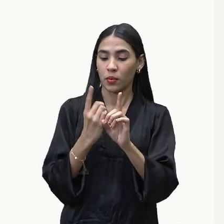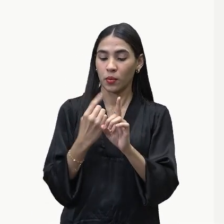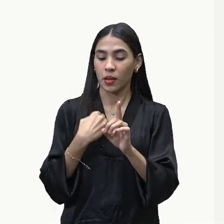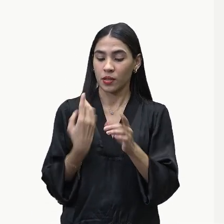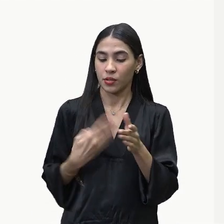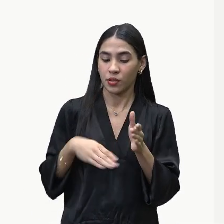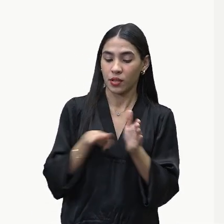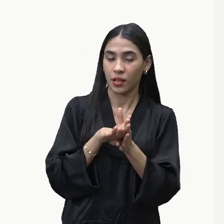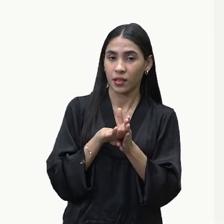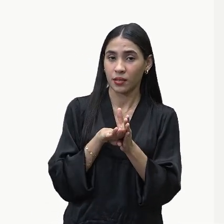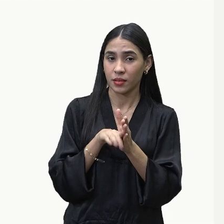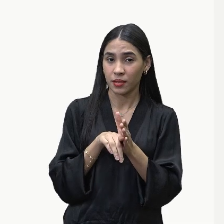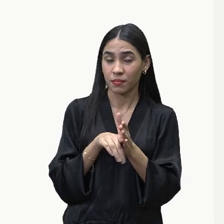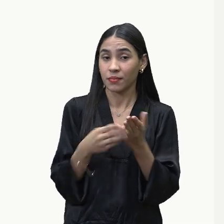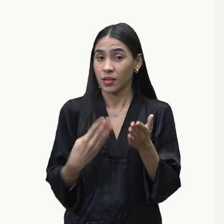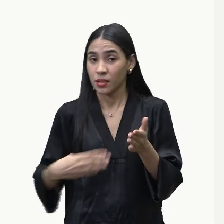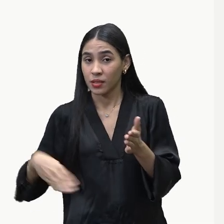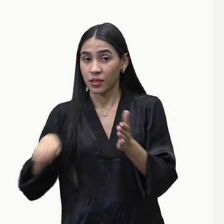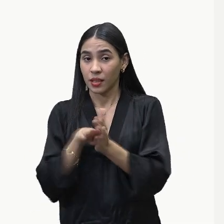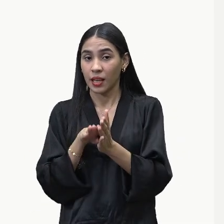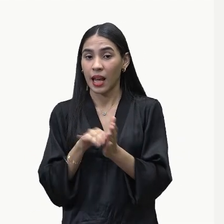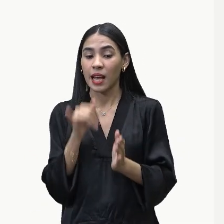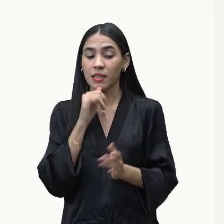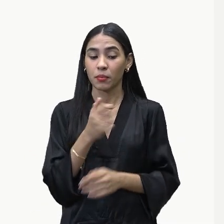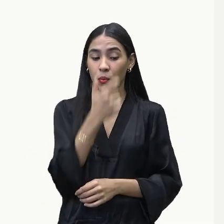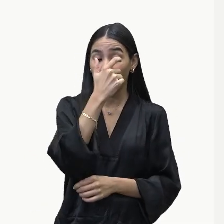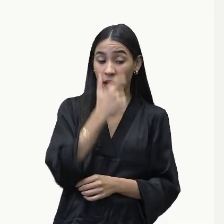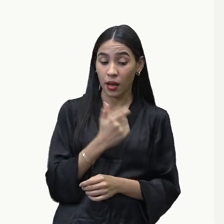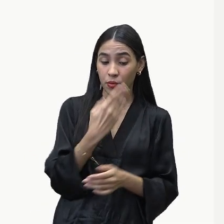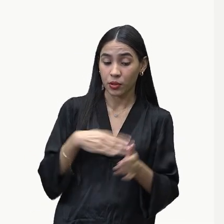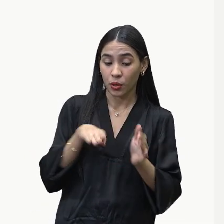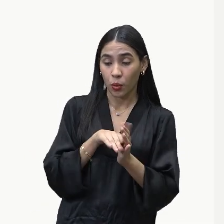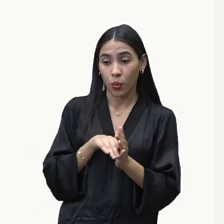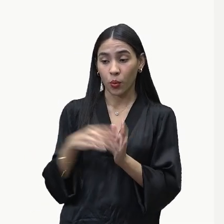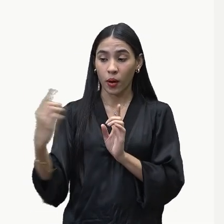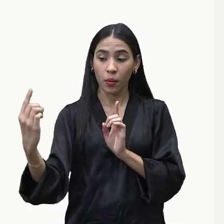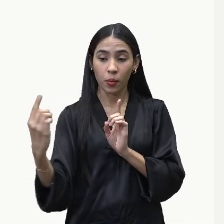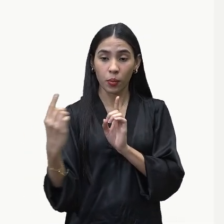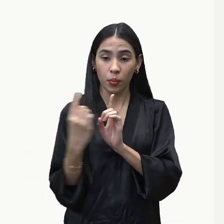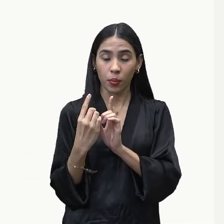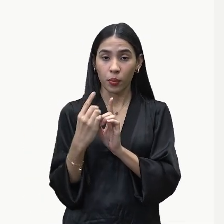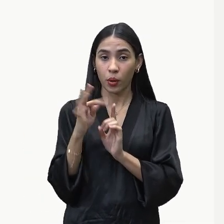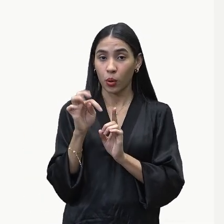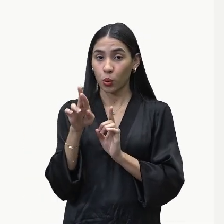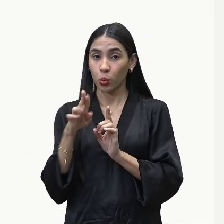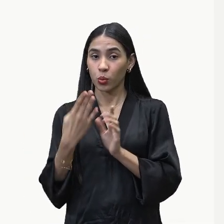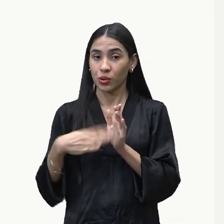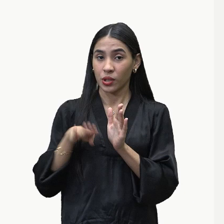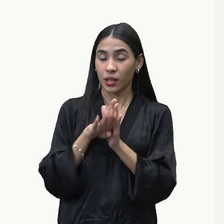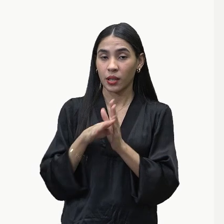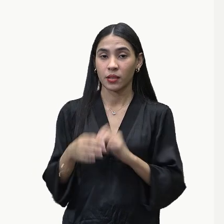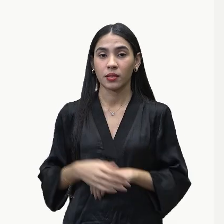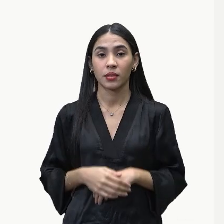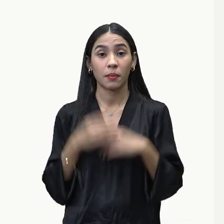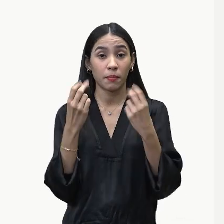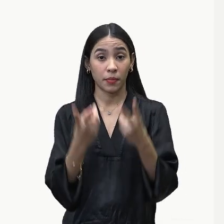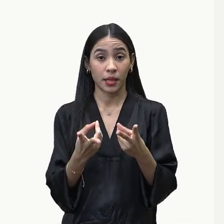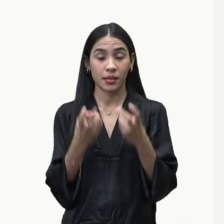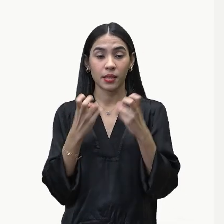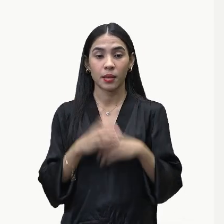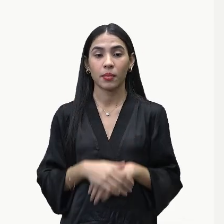Cheguei, chegaste, ou seja, eu cheguei, tu chegaste. E na sequência, observe a